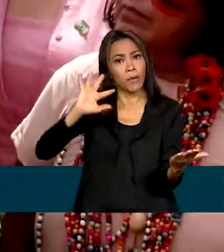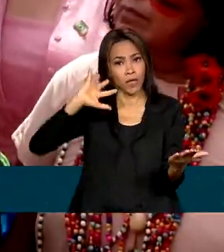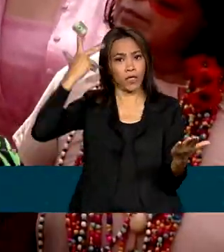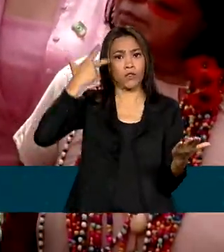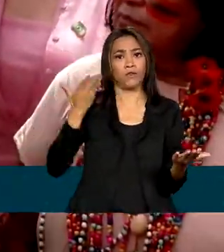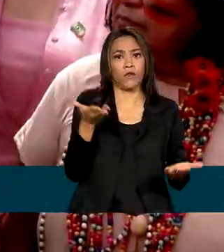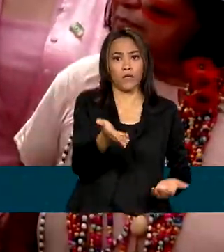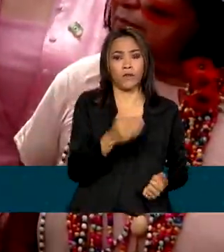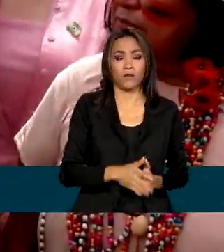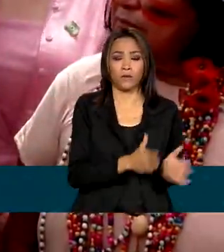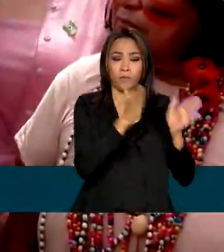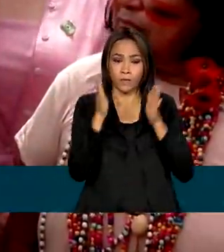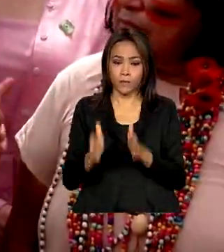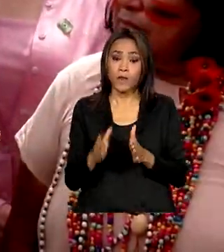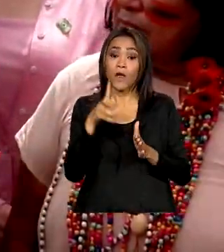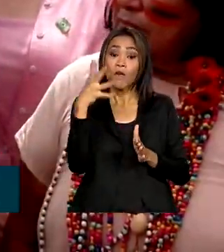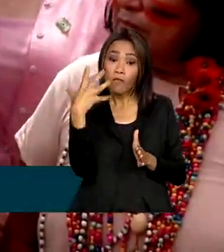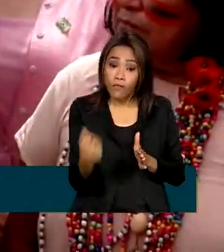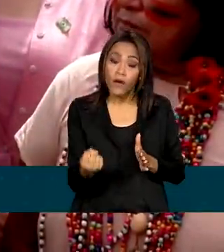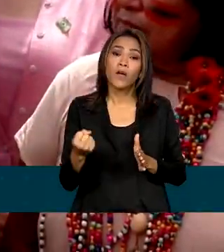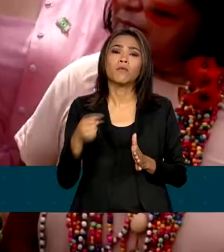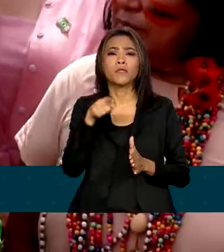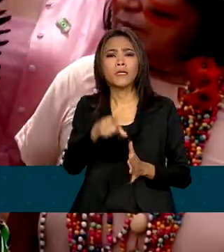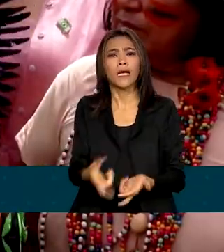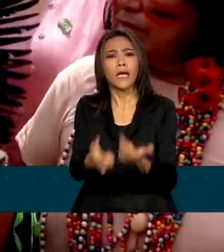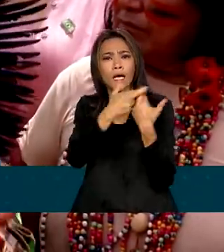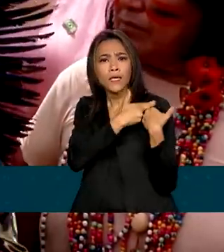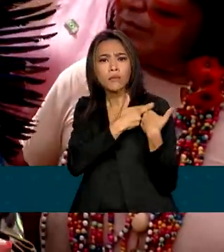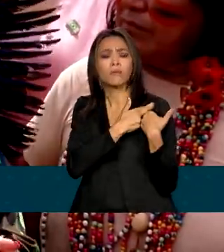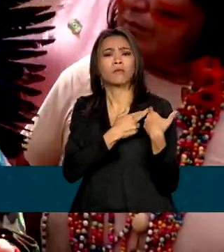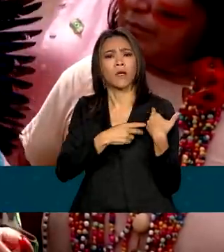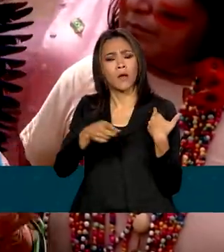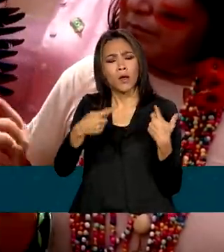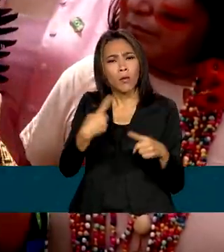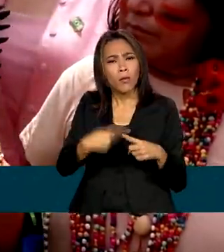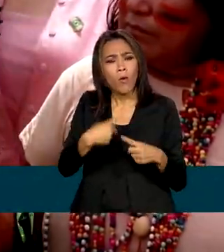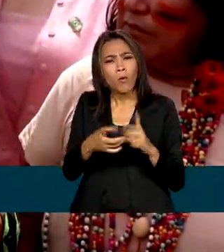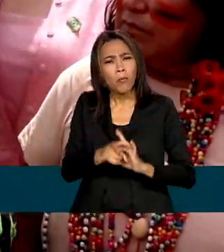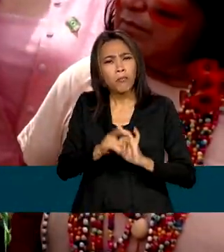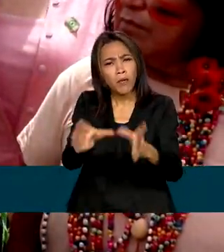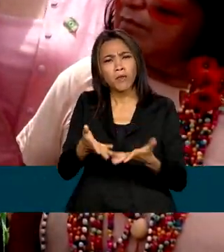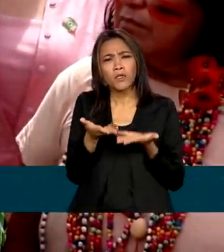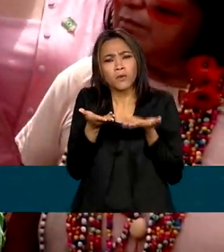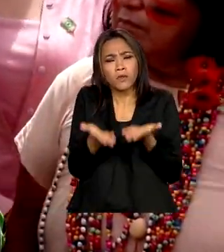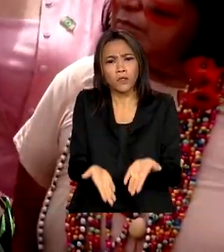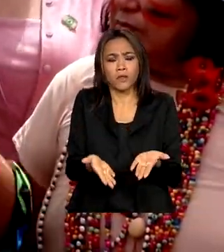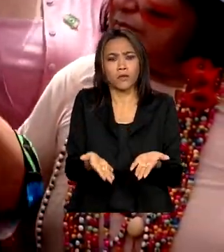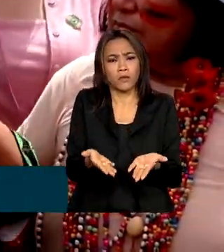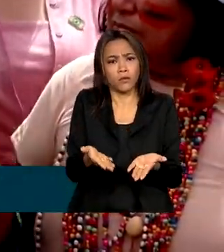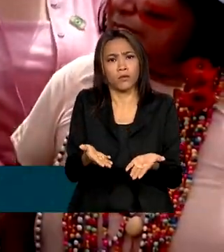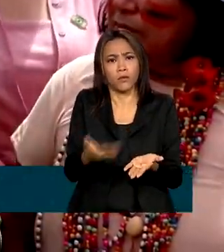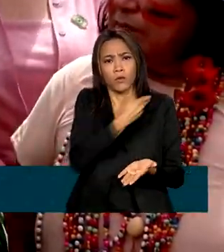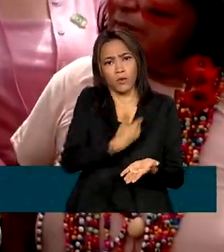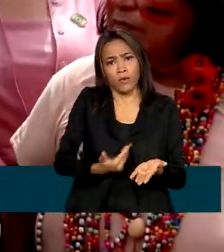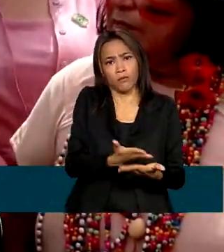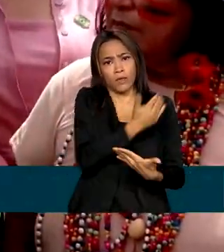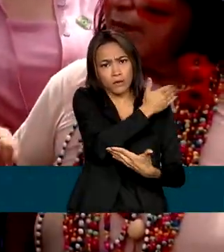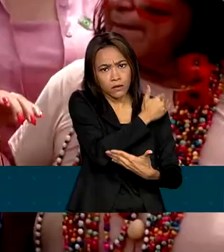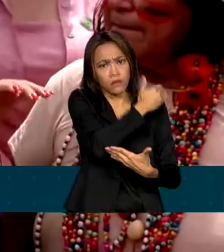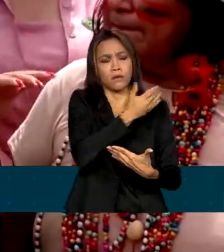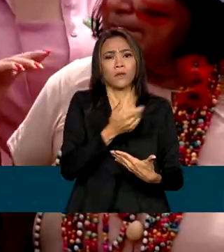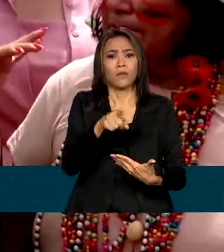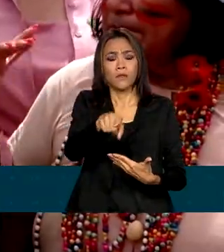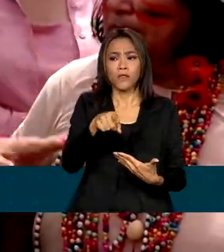também responsabilizar a gestão anterior por ter permitido que essa situação se agravasse ao ponto, né,